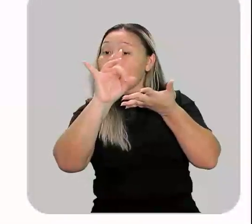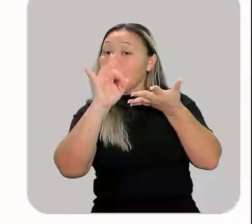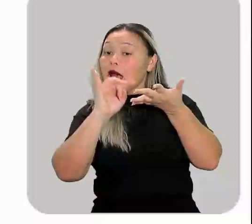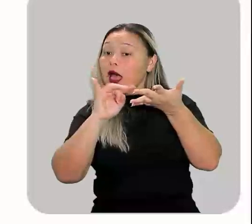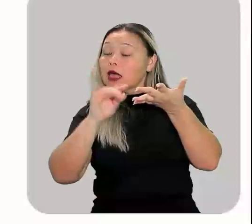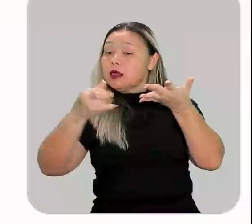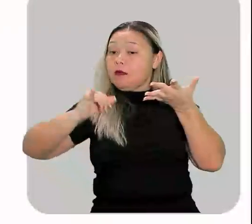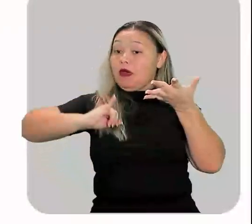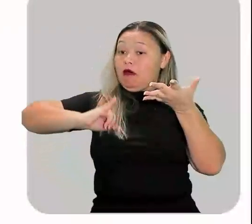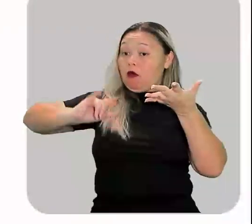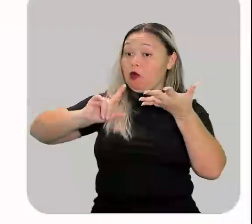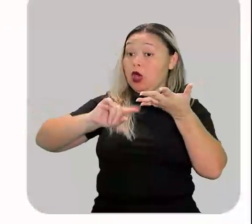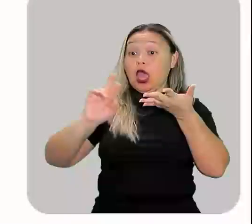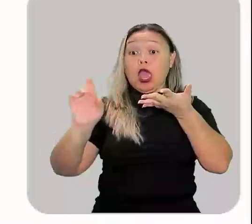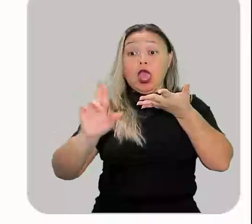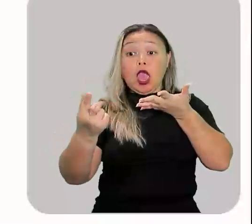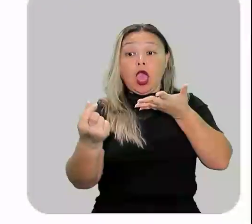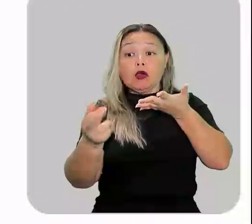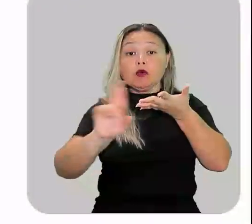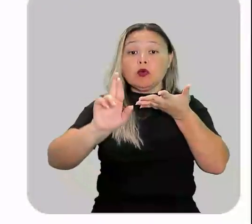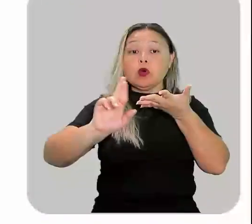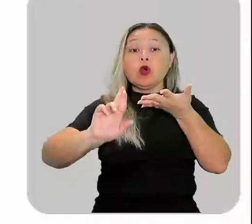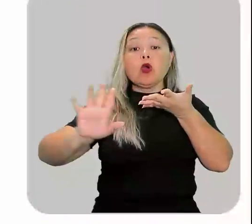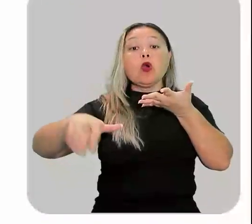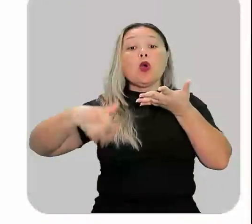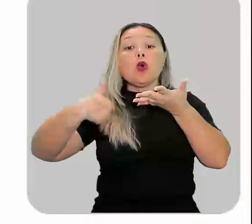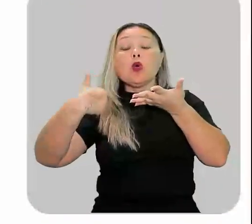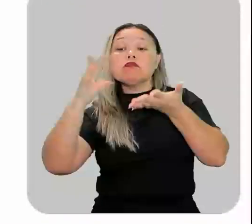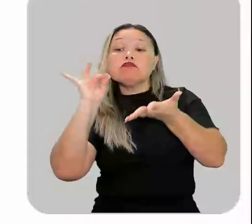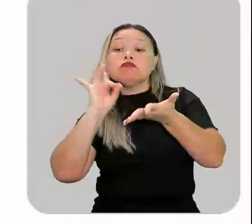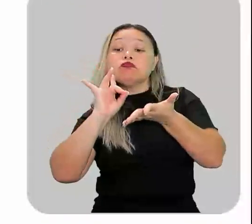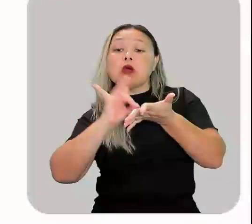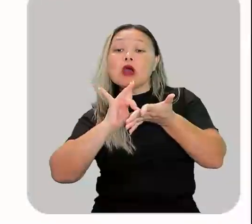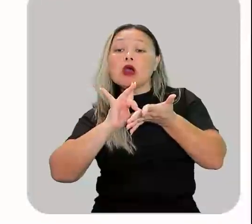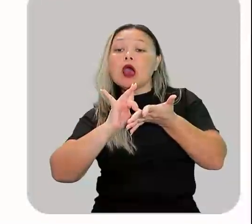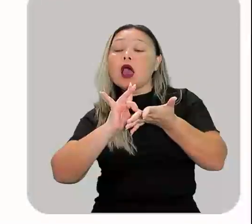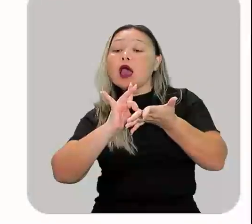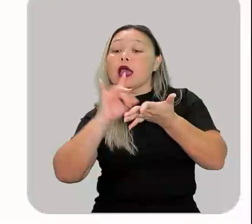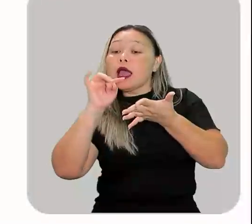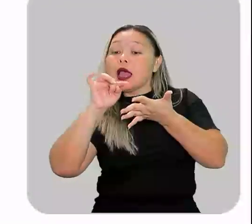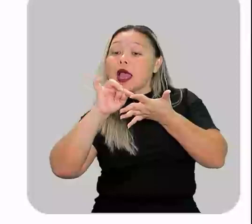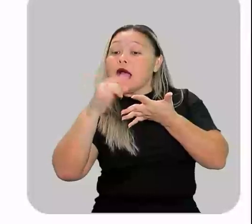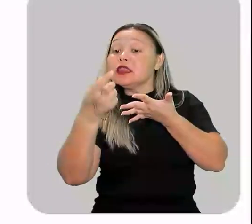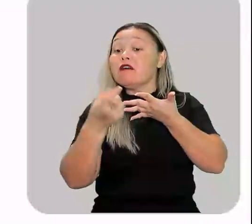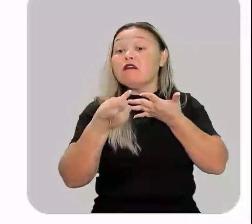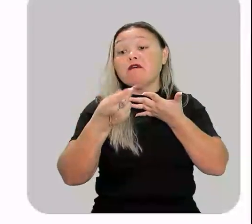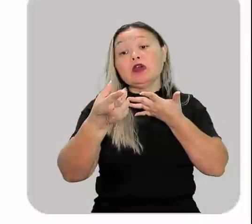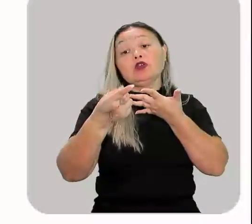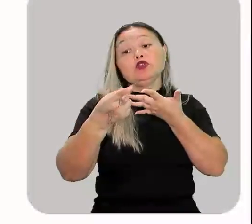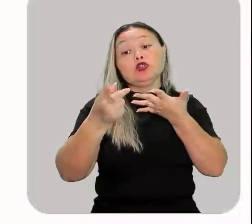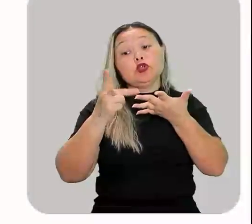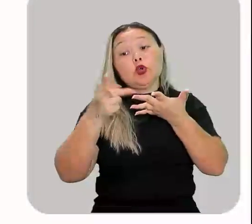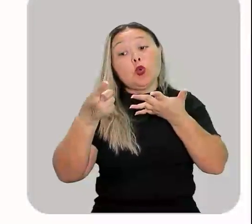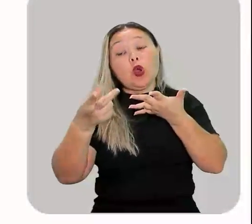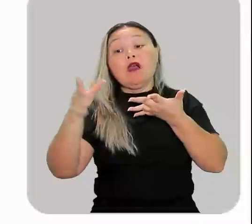cada perfume em real e a quantidade vendida de cada um deles